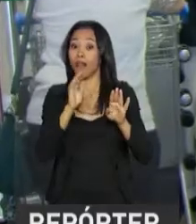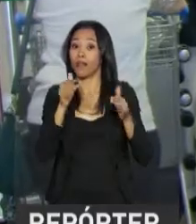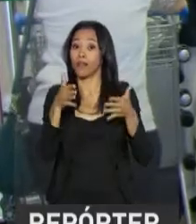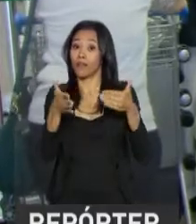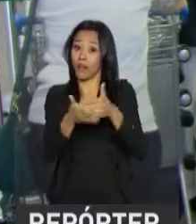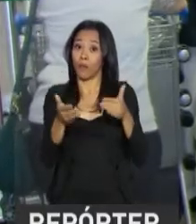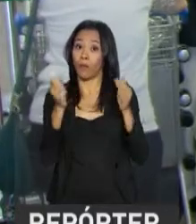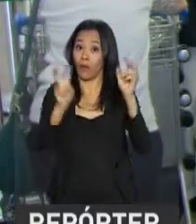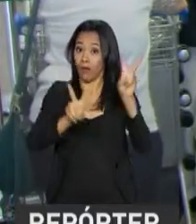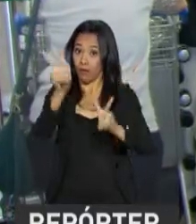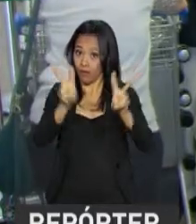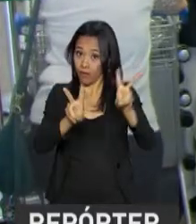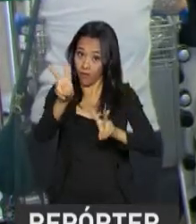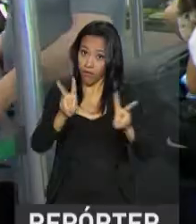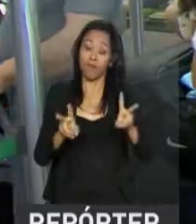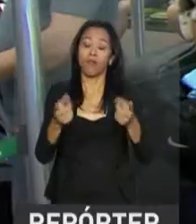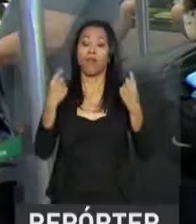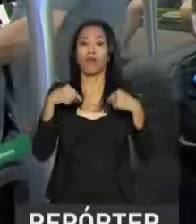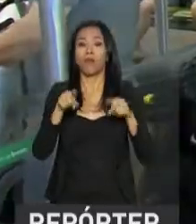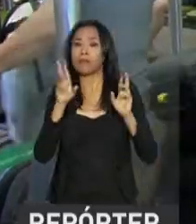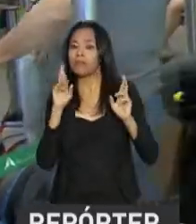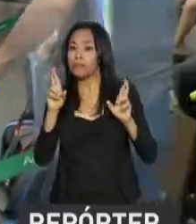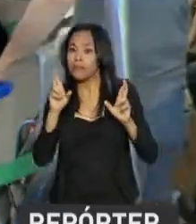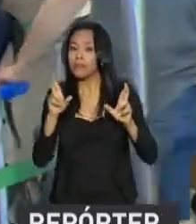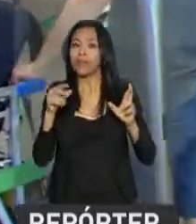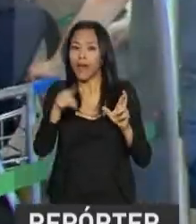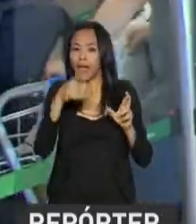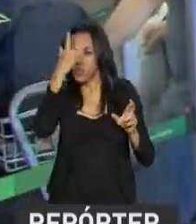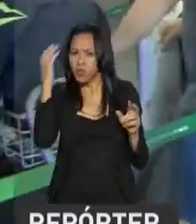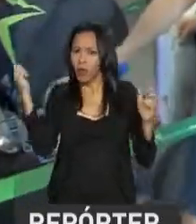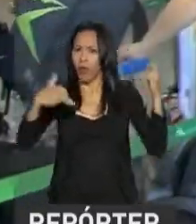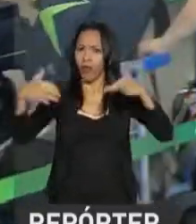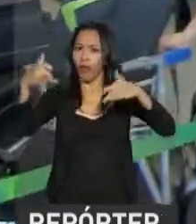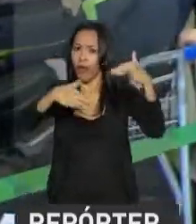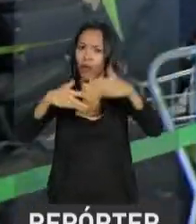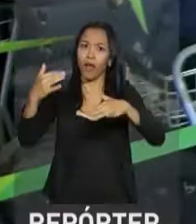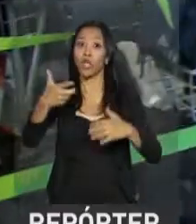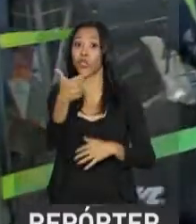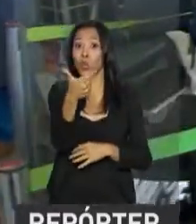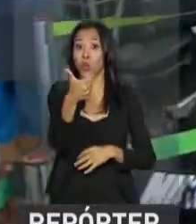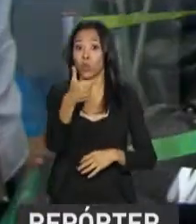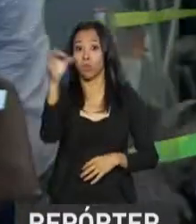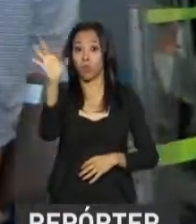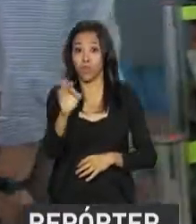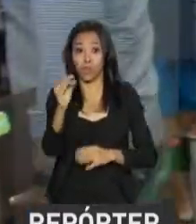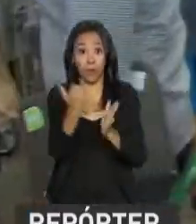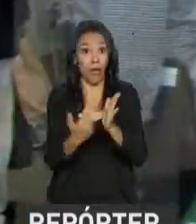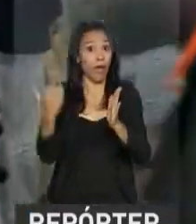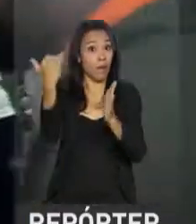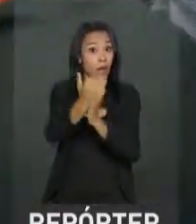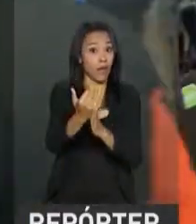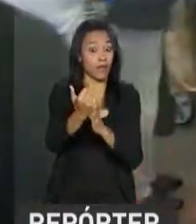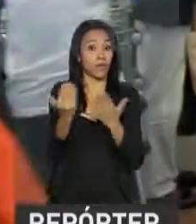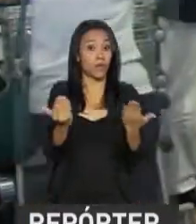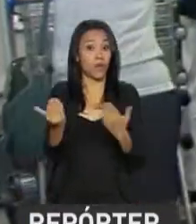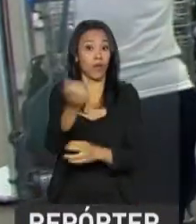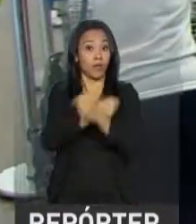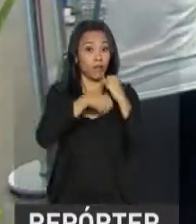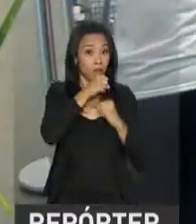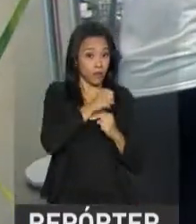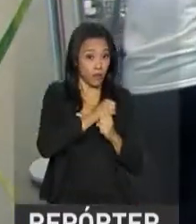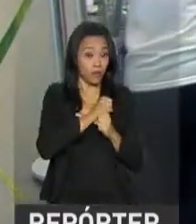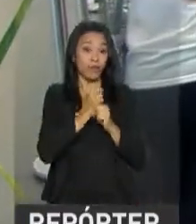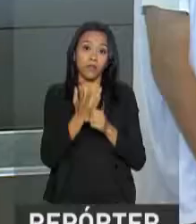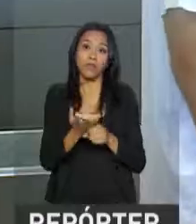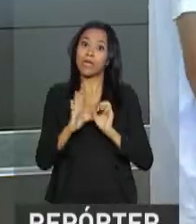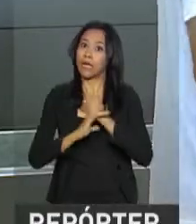alta temporada a expectativa é de movimento 12% maior do que no período anterior e para garantir